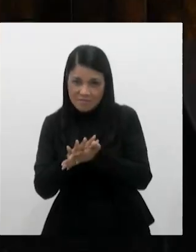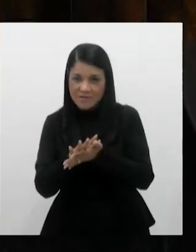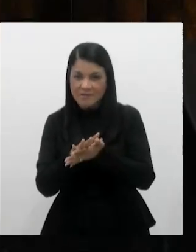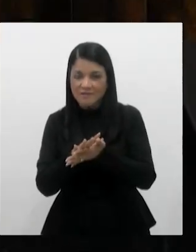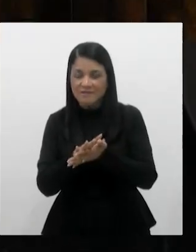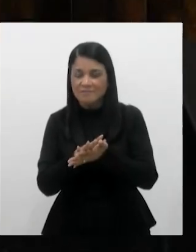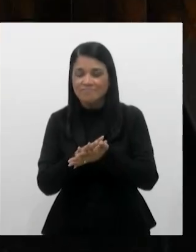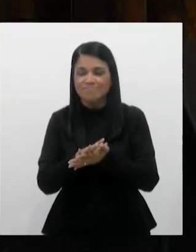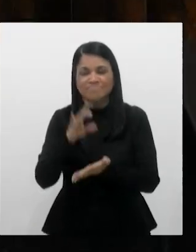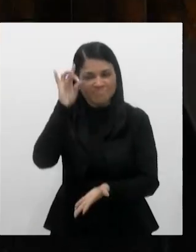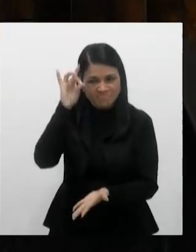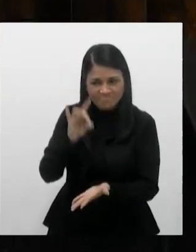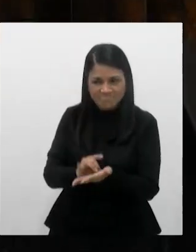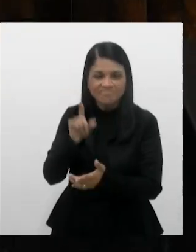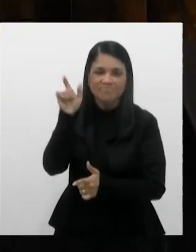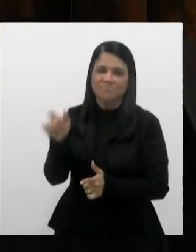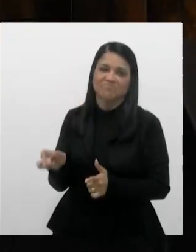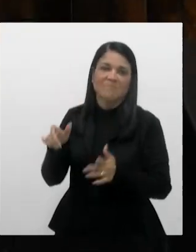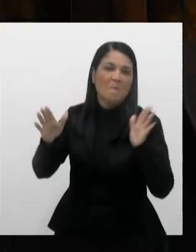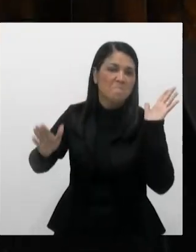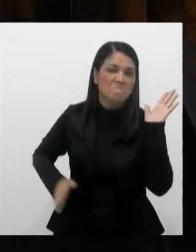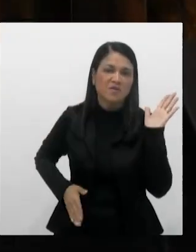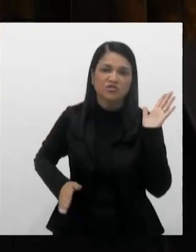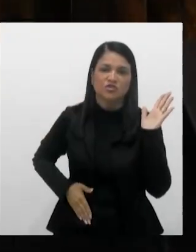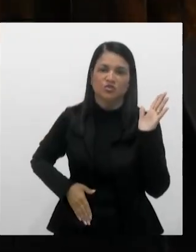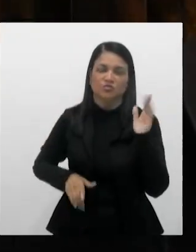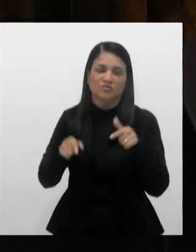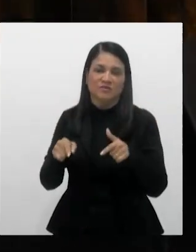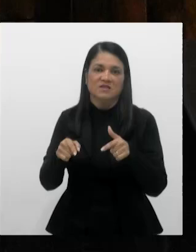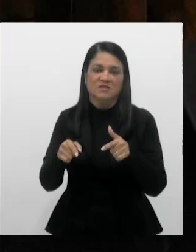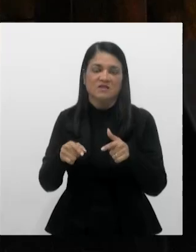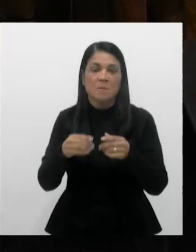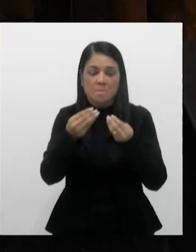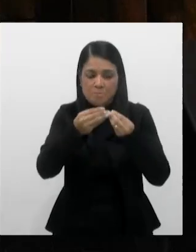ele é um bandido que extorque a população do nosso Estado. Muito obrigado, presidente.